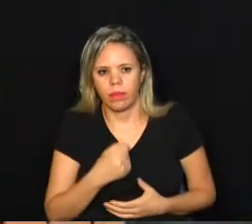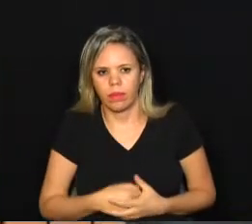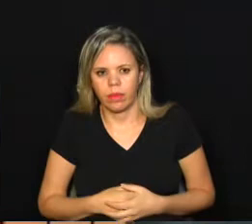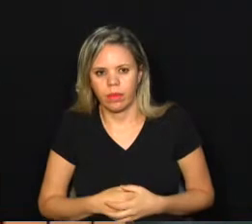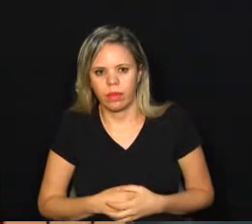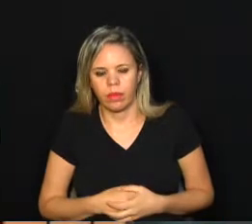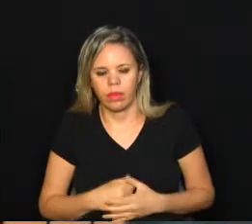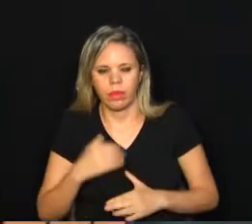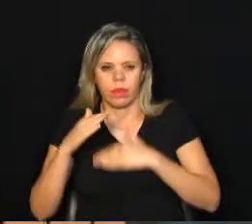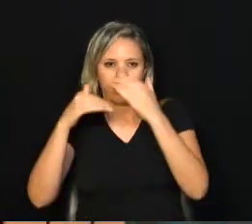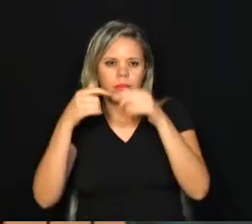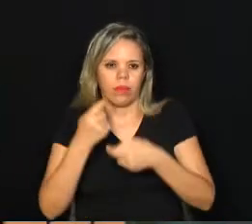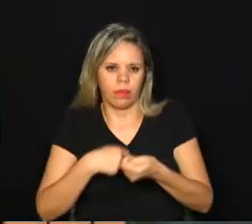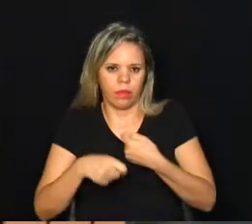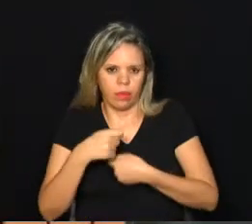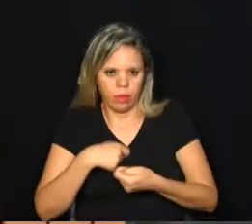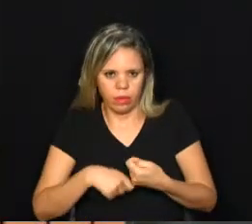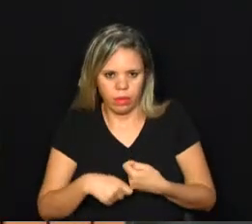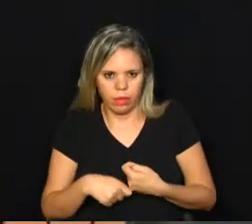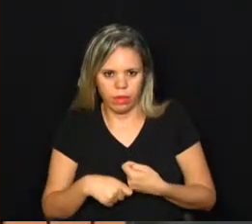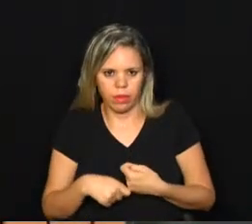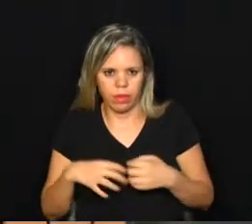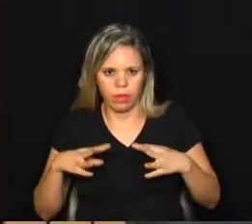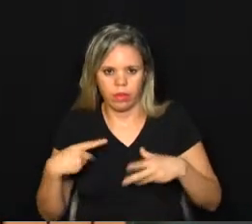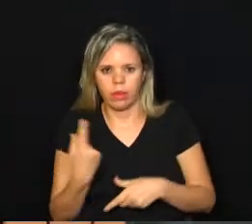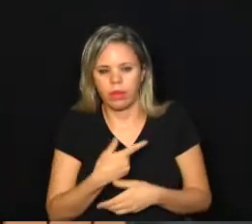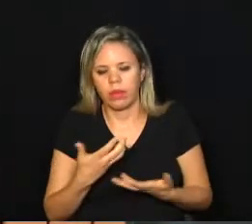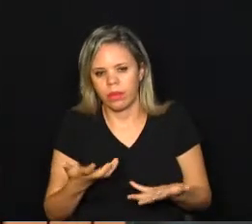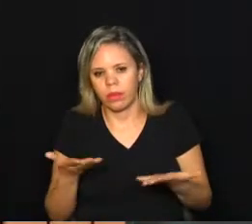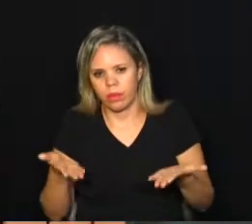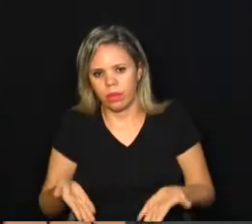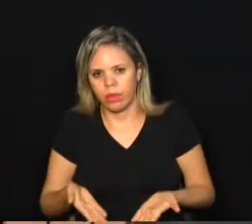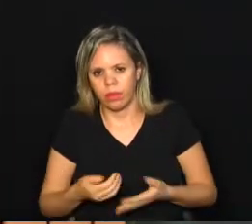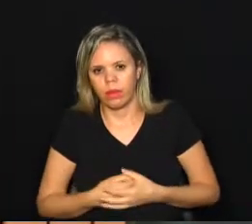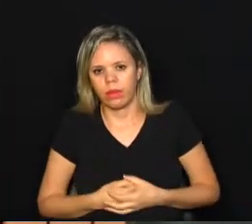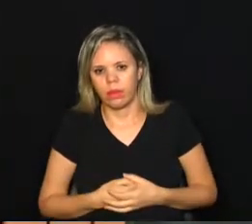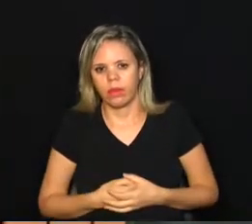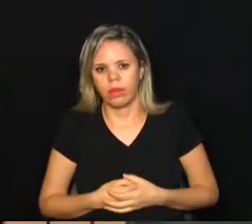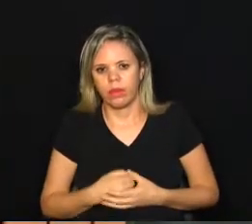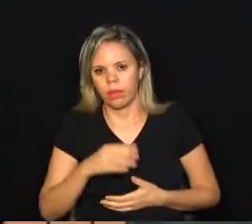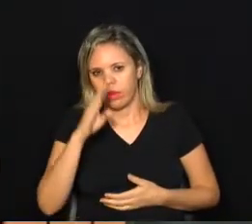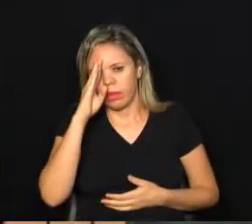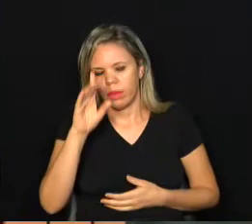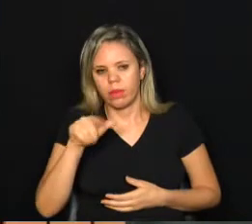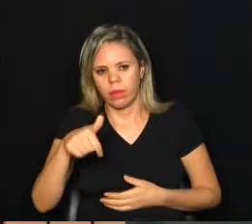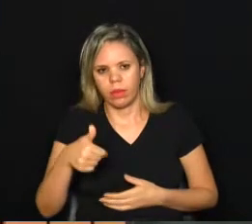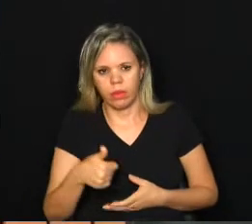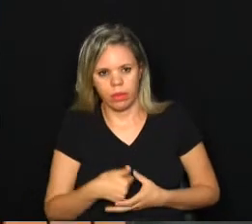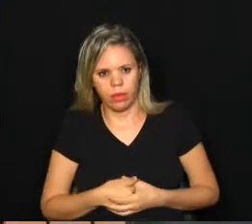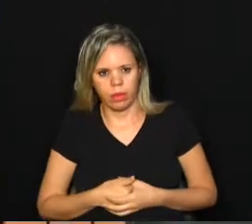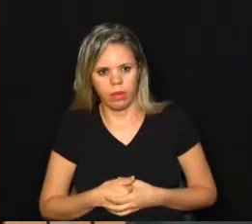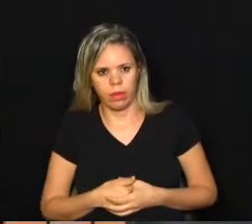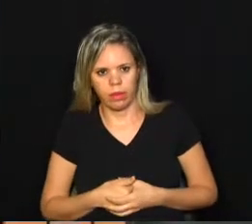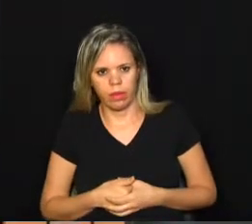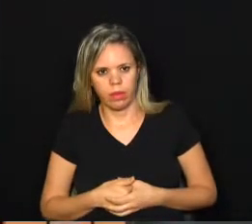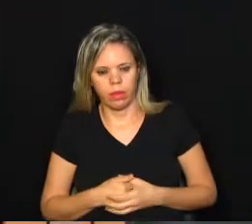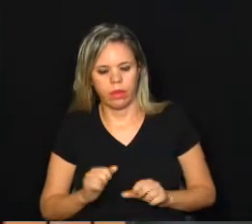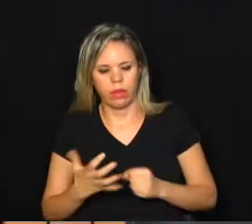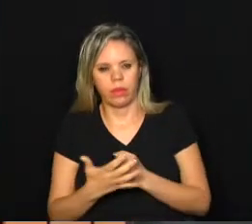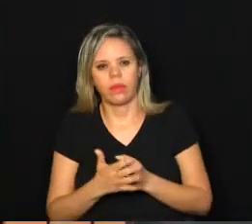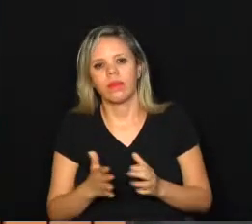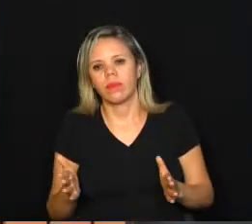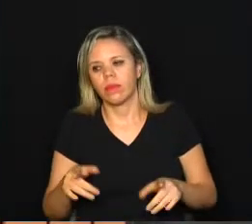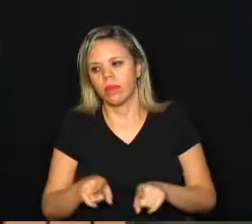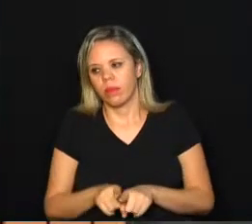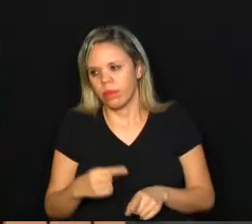e para o desenvolvimento econômico, que é o que todos nós queremos aqui, né? Principalmente depois dessa pandemia, né,